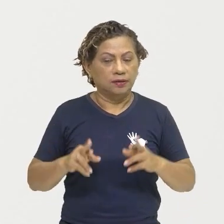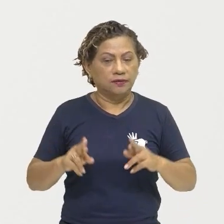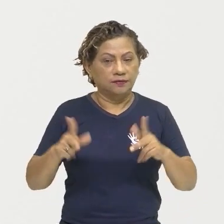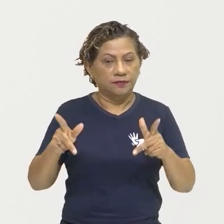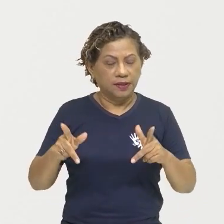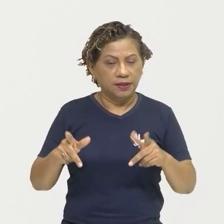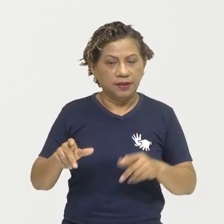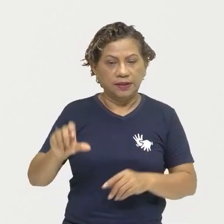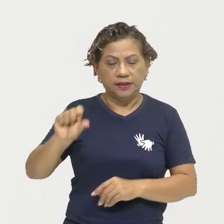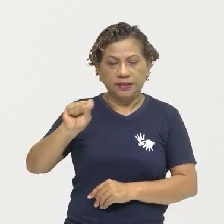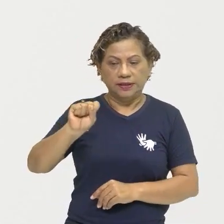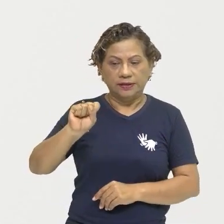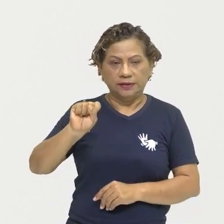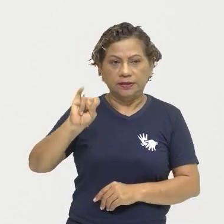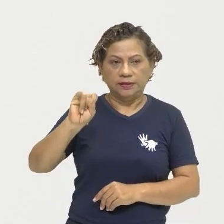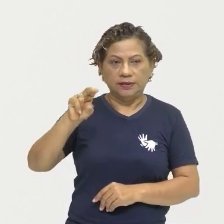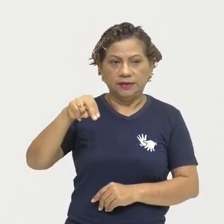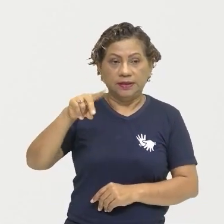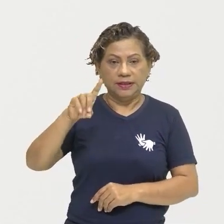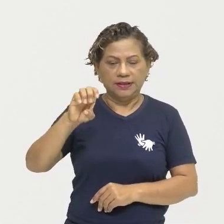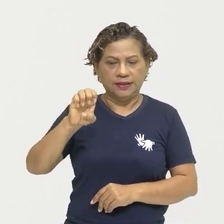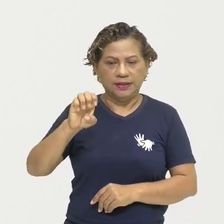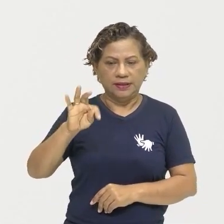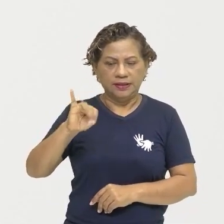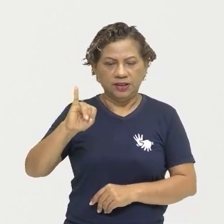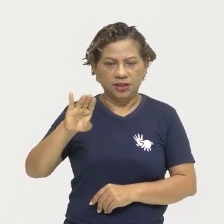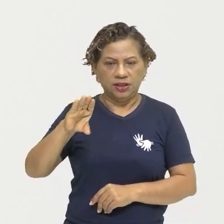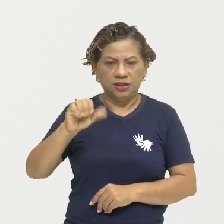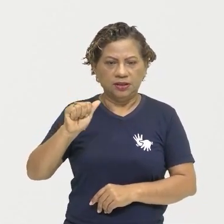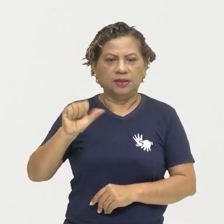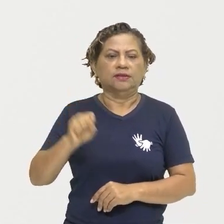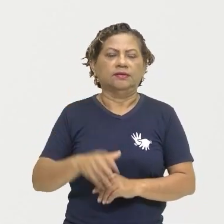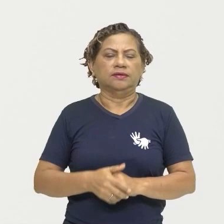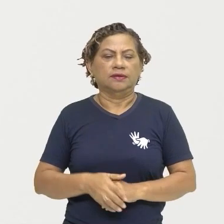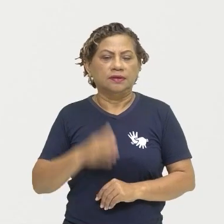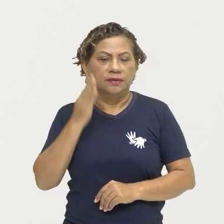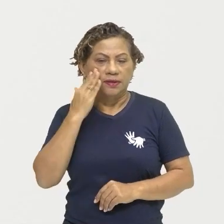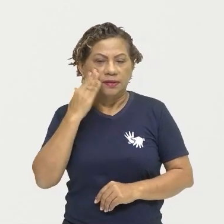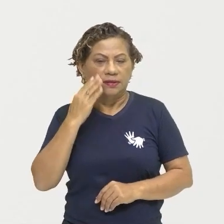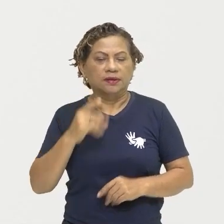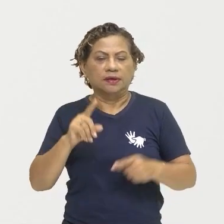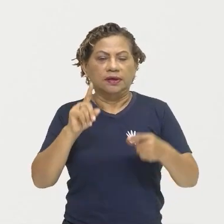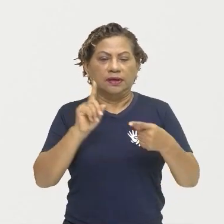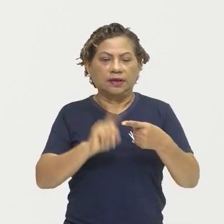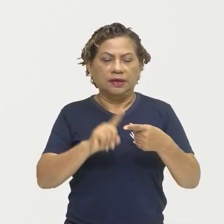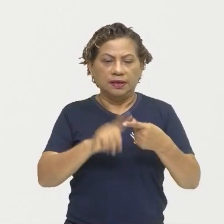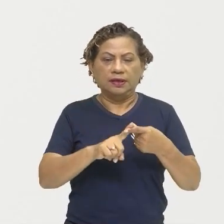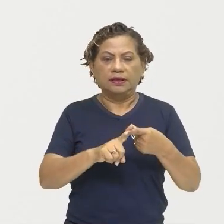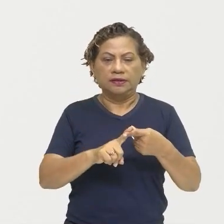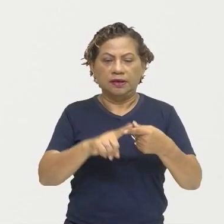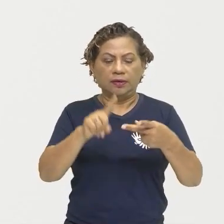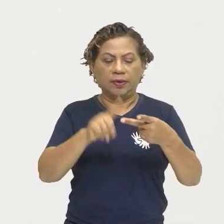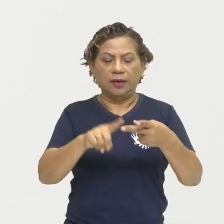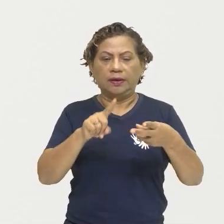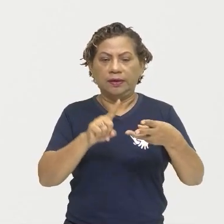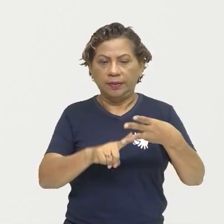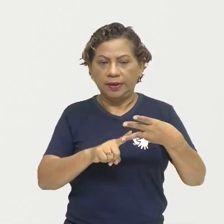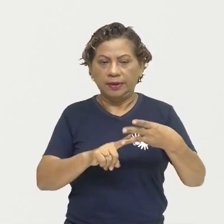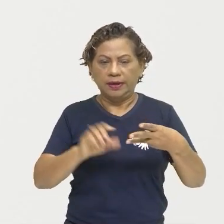vírgula são as sindéticas adversativas e conclusivas e explicativas. Olha